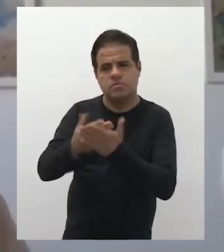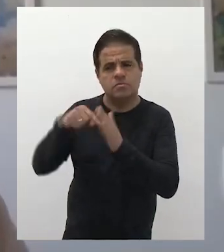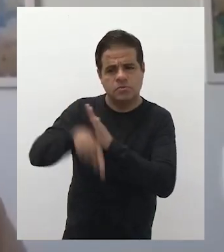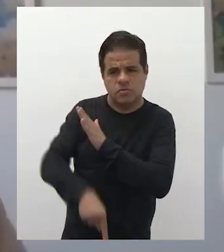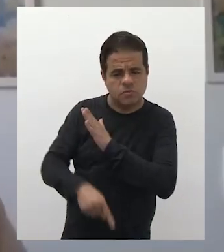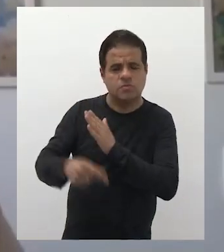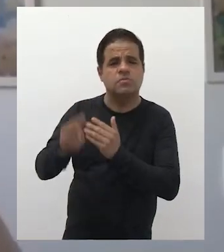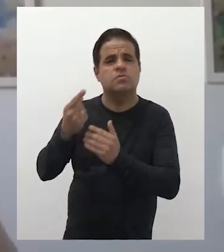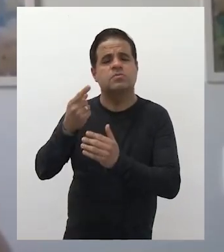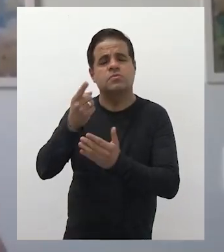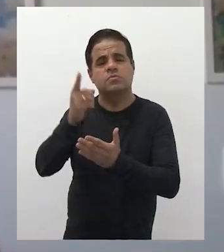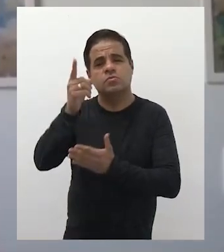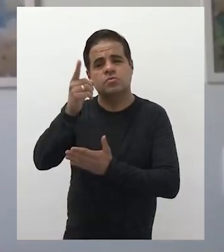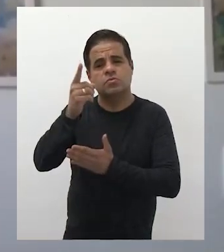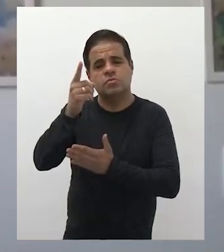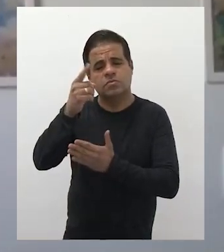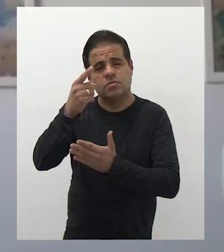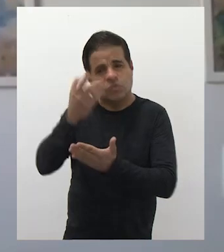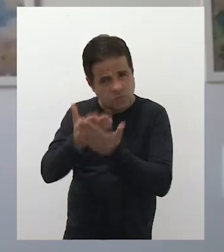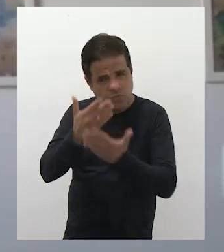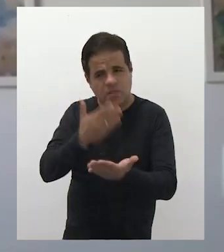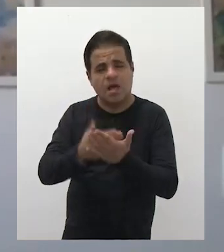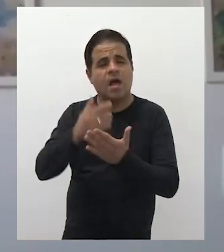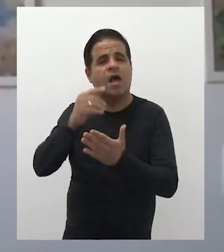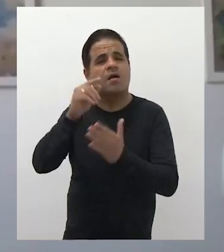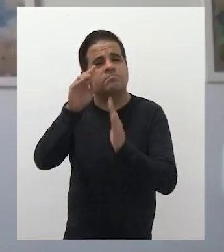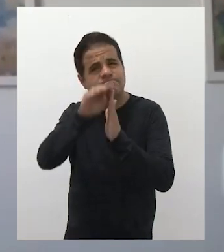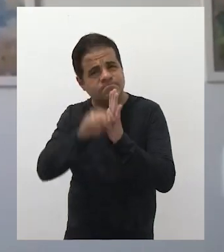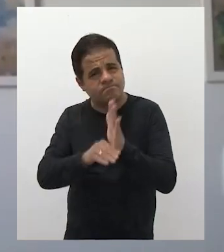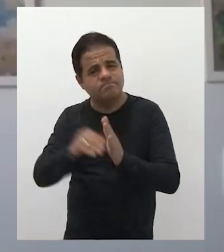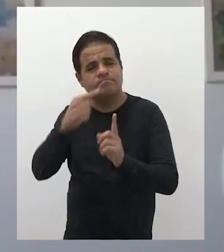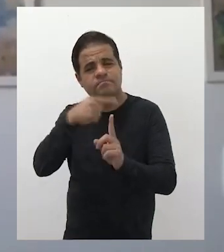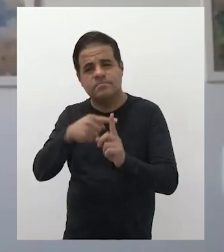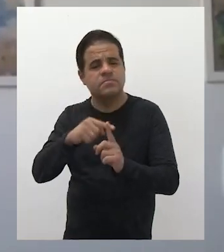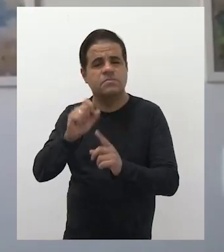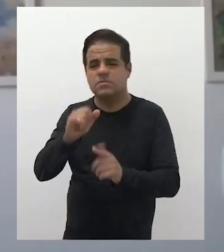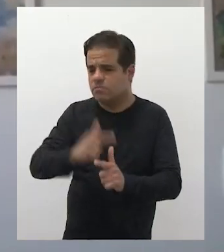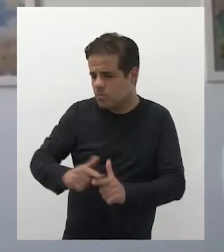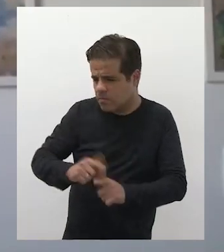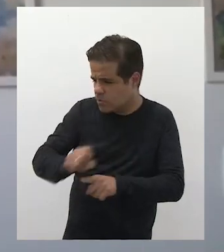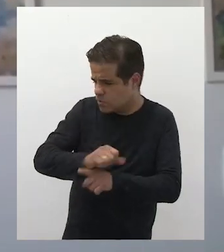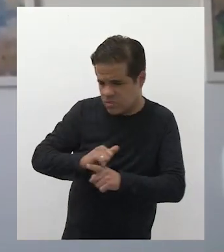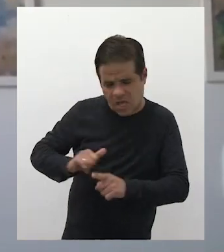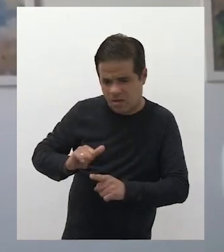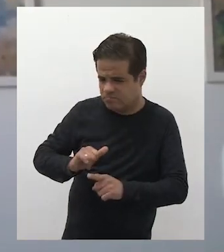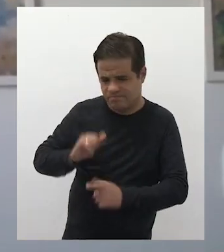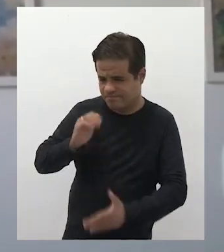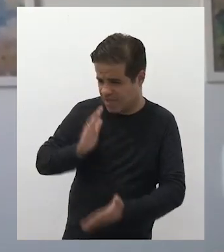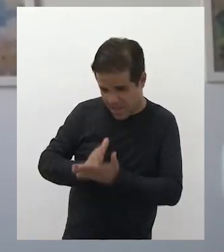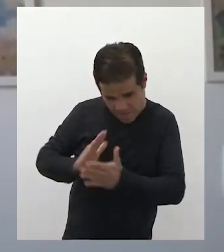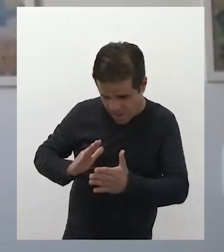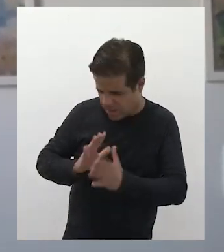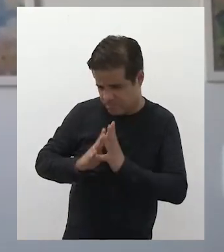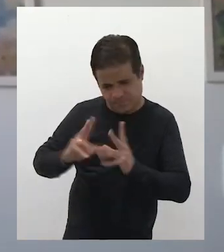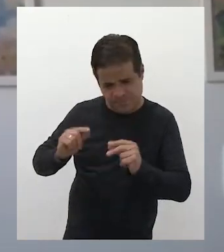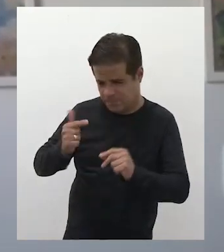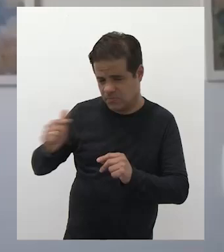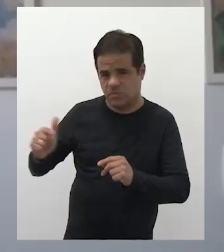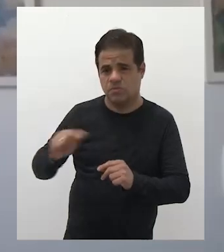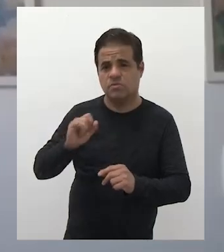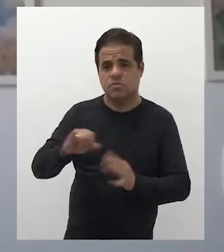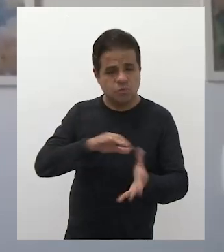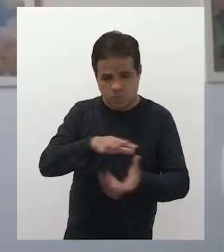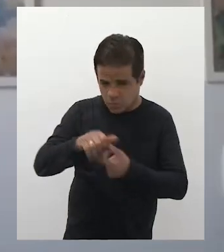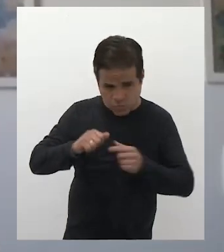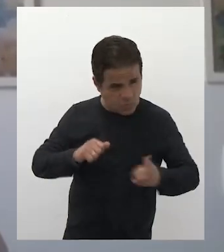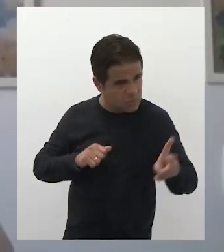da igreja, né? Ele falava assim, olha, esse problema da questão social não tem solução. Enquanto o mundo for mundo, a